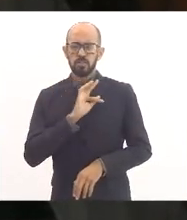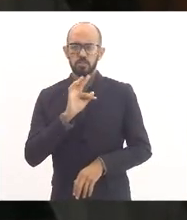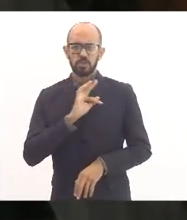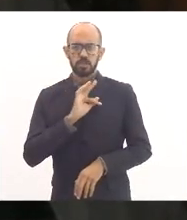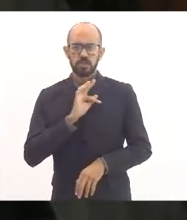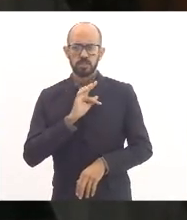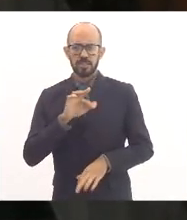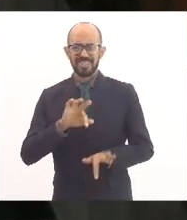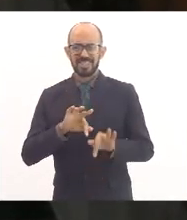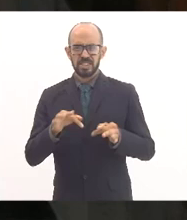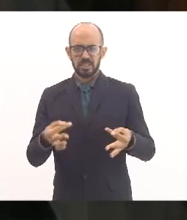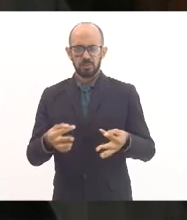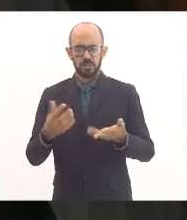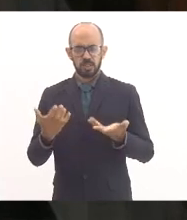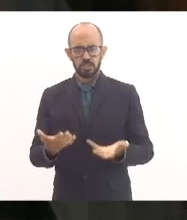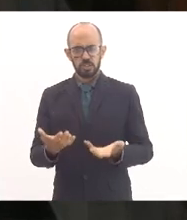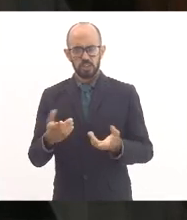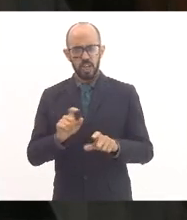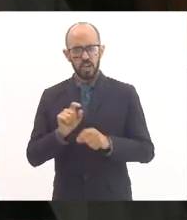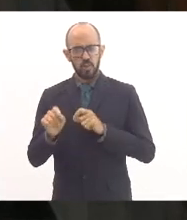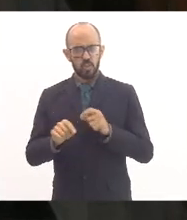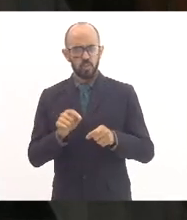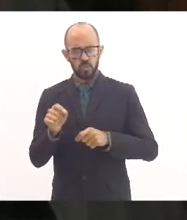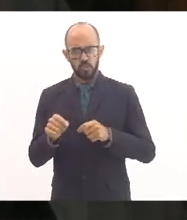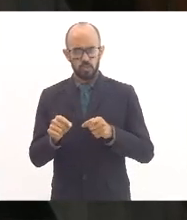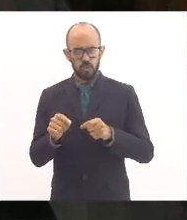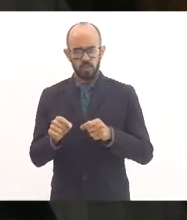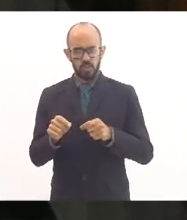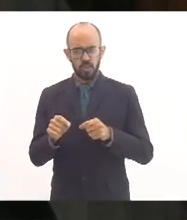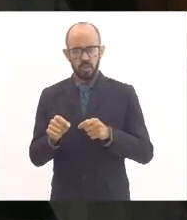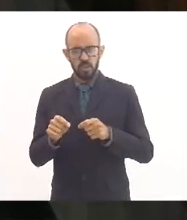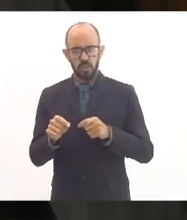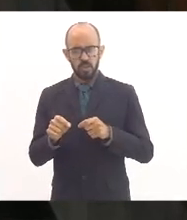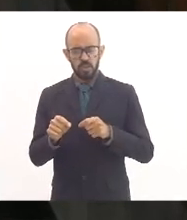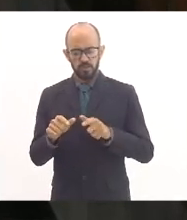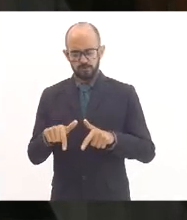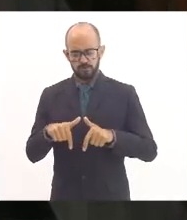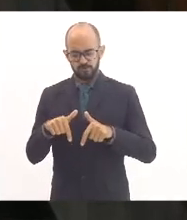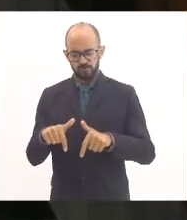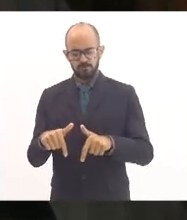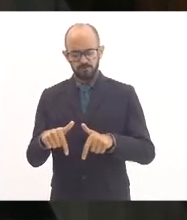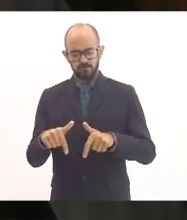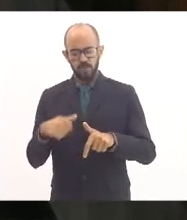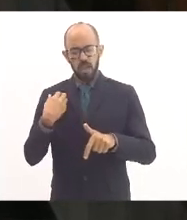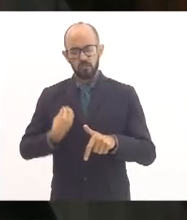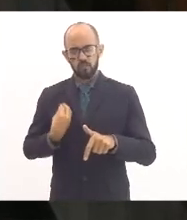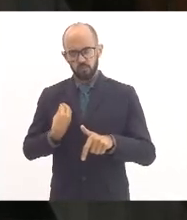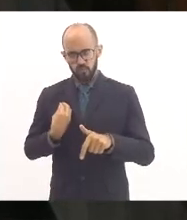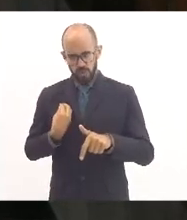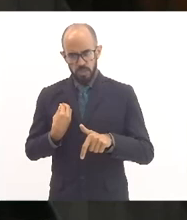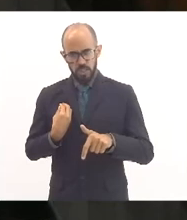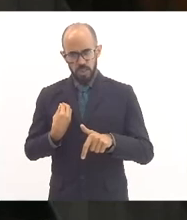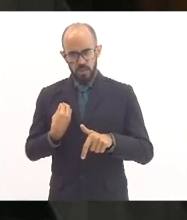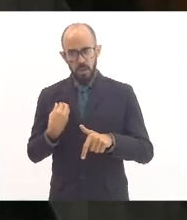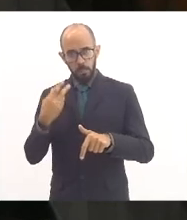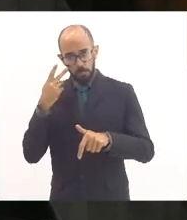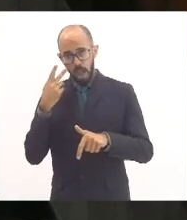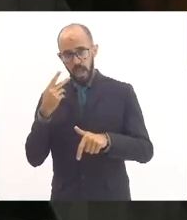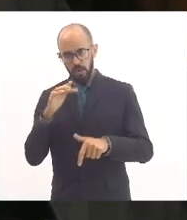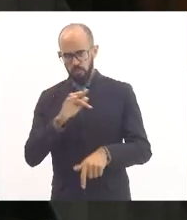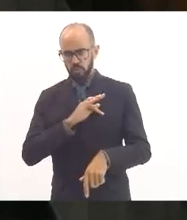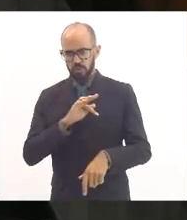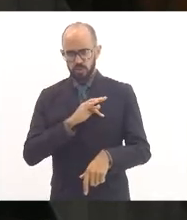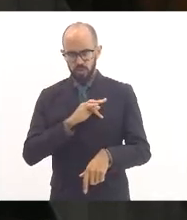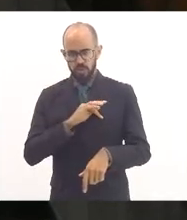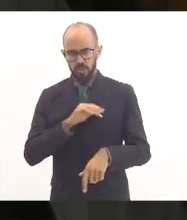queremos dar a nossa vida como nós damos em prol da polícia civil Nós queremos